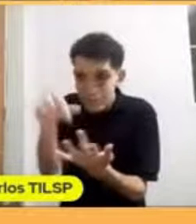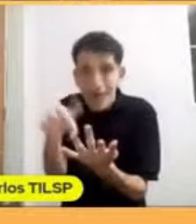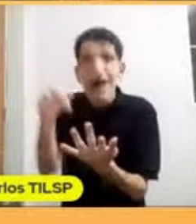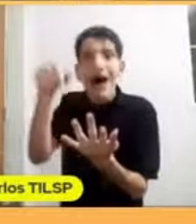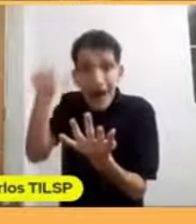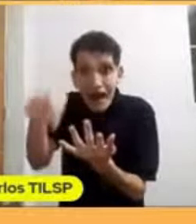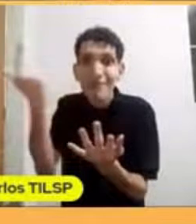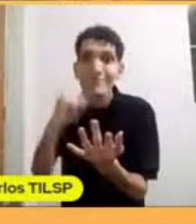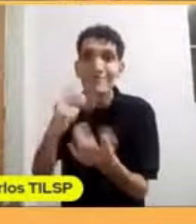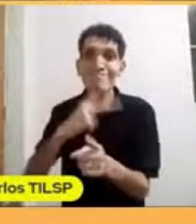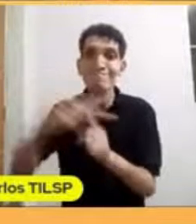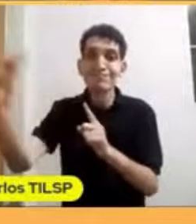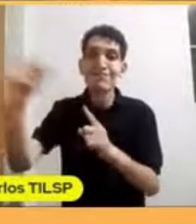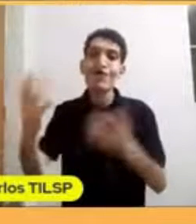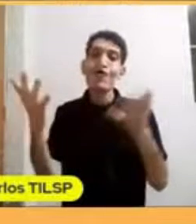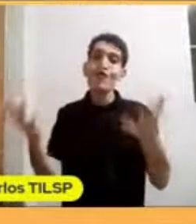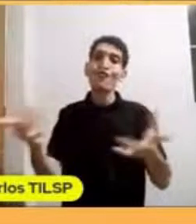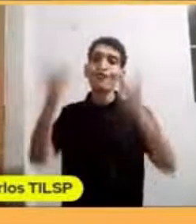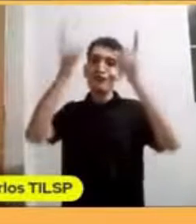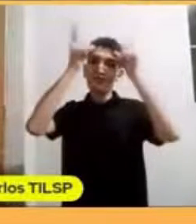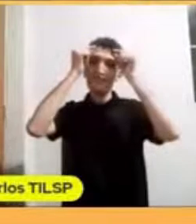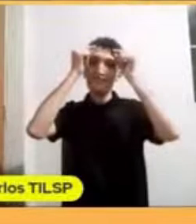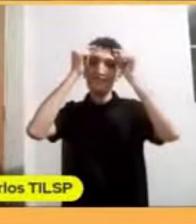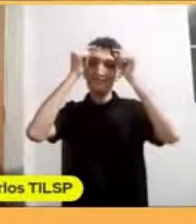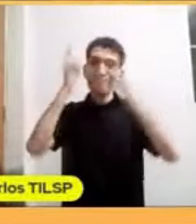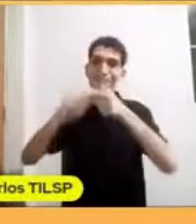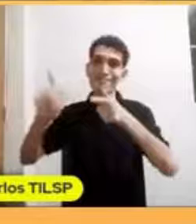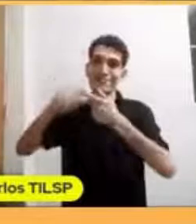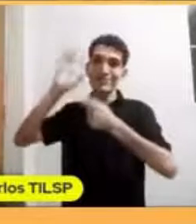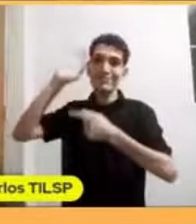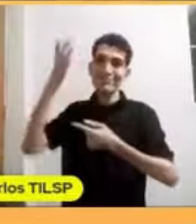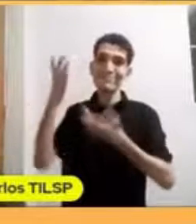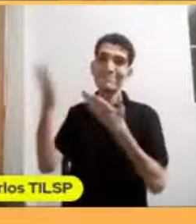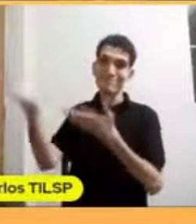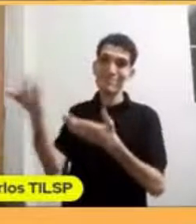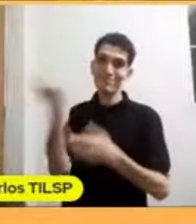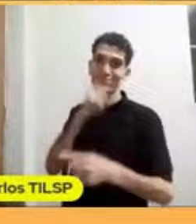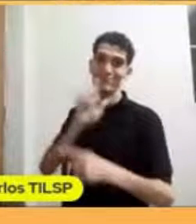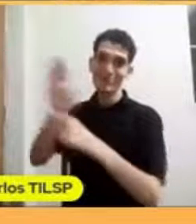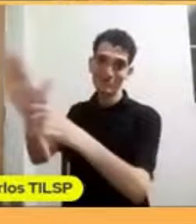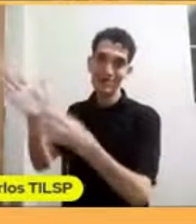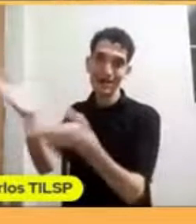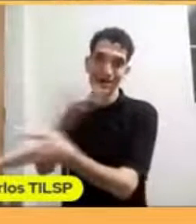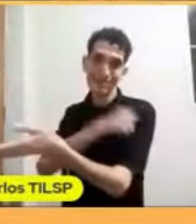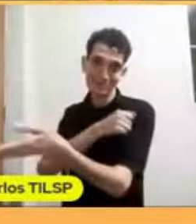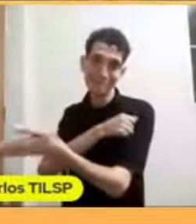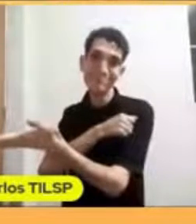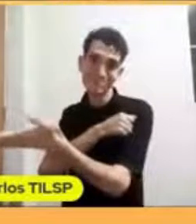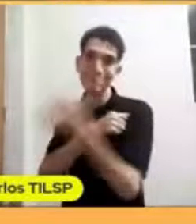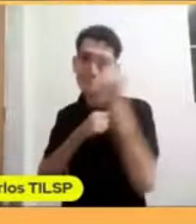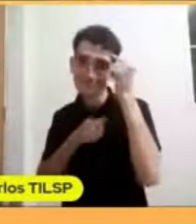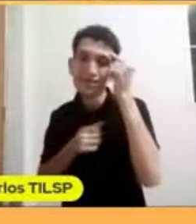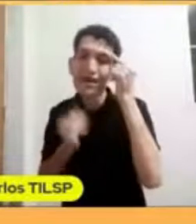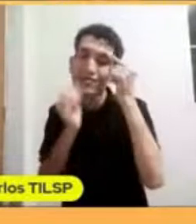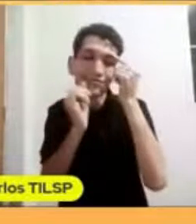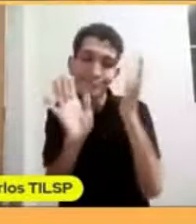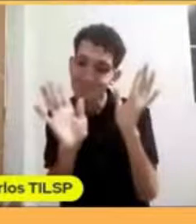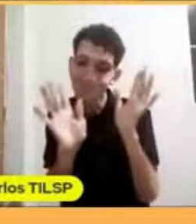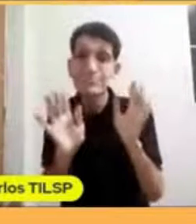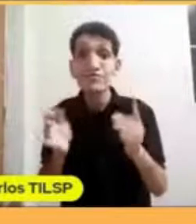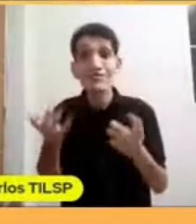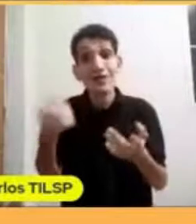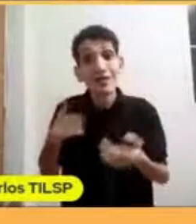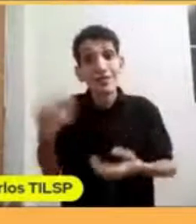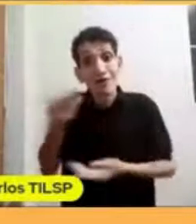daquele problema, né? Então, o que eu trago aqui de compartilhar um pouquinho com vocês é